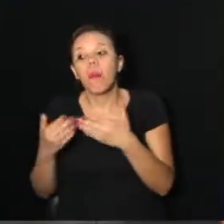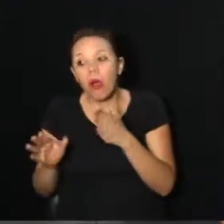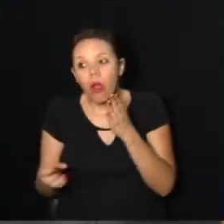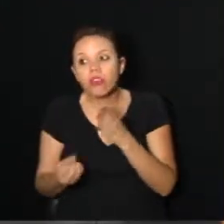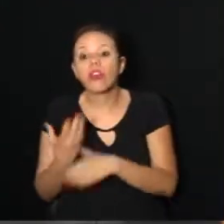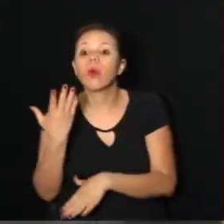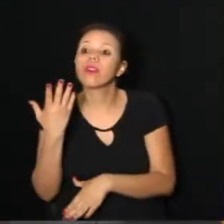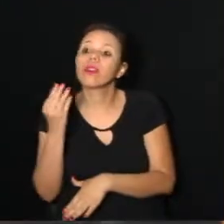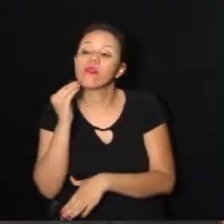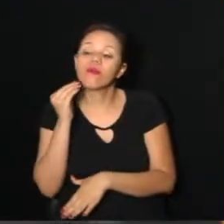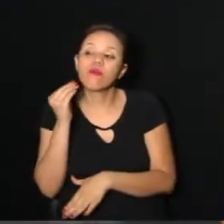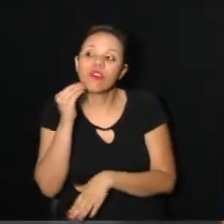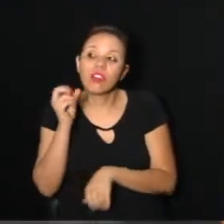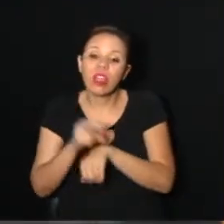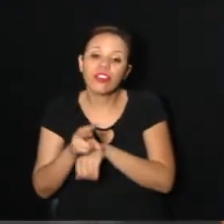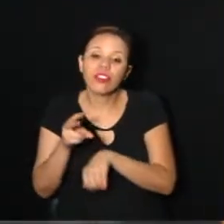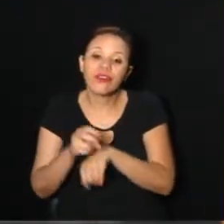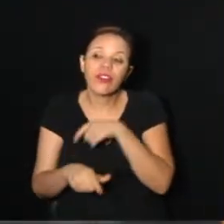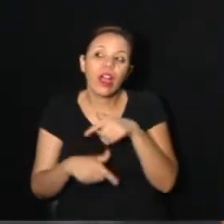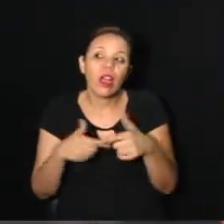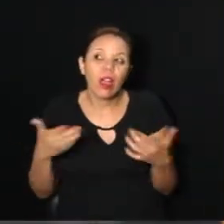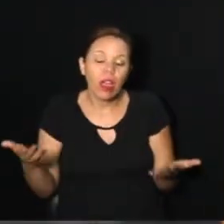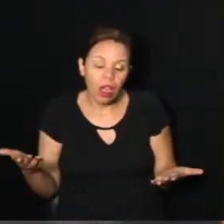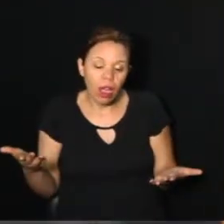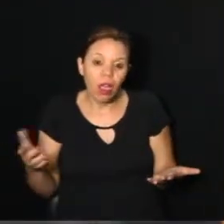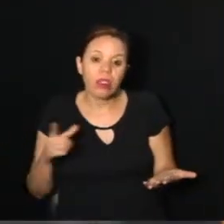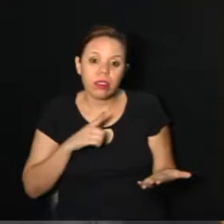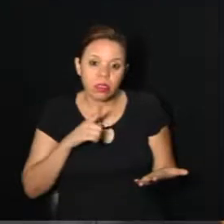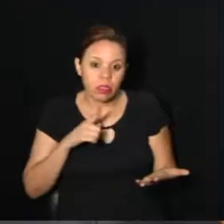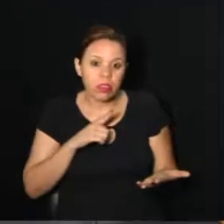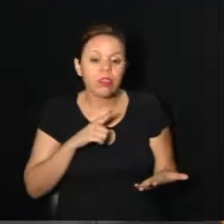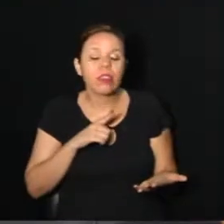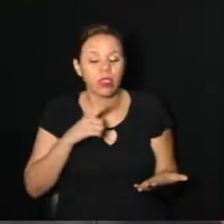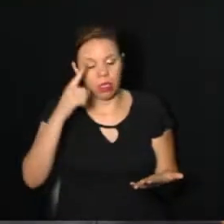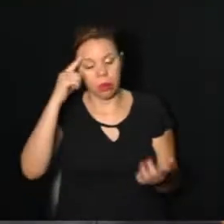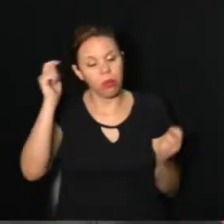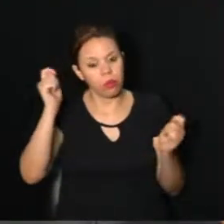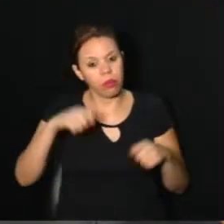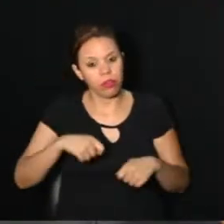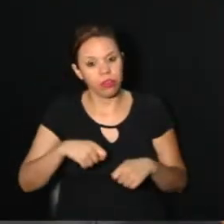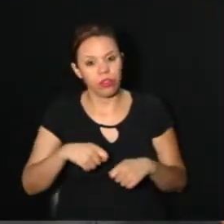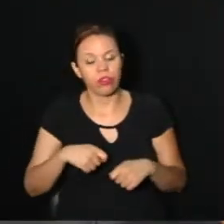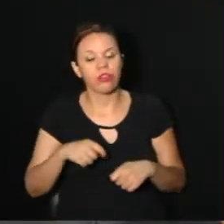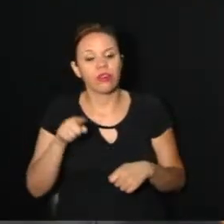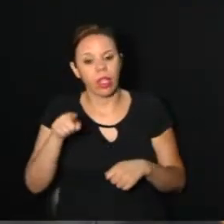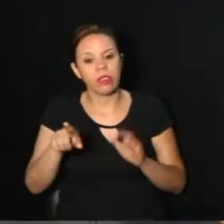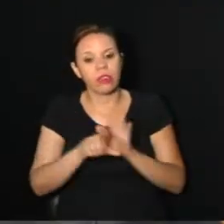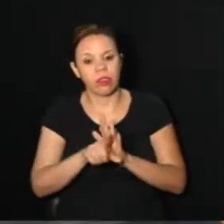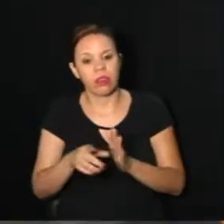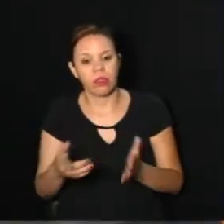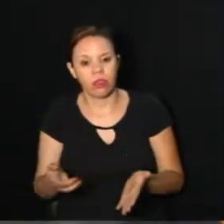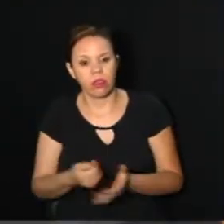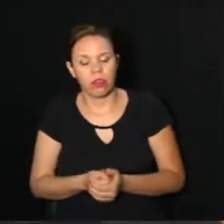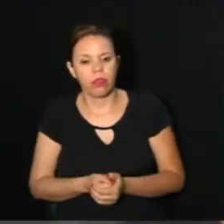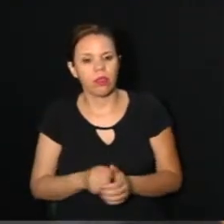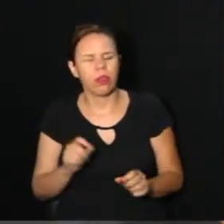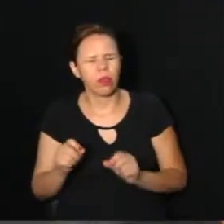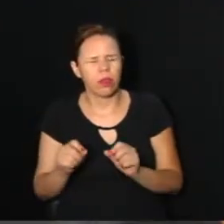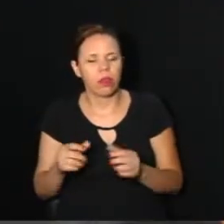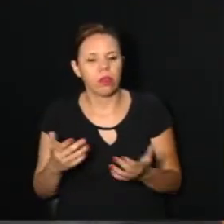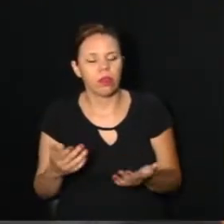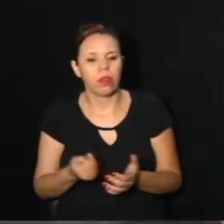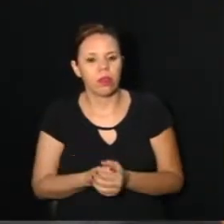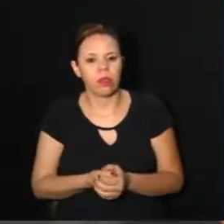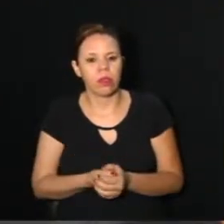há uma linha muito positiva dessa lei que, além